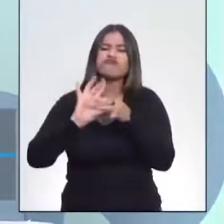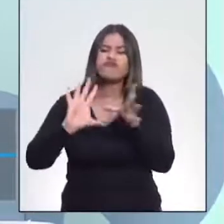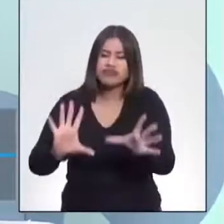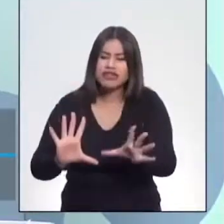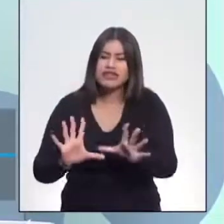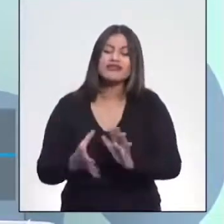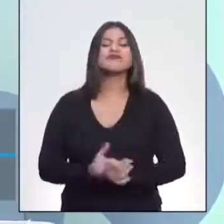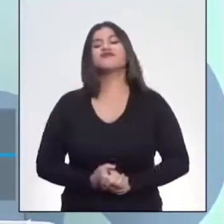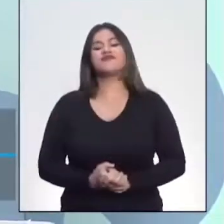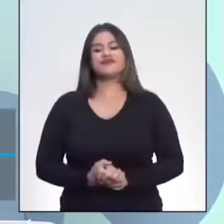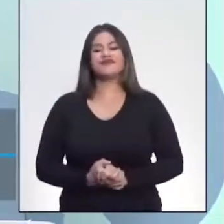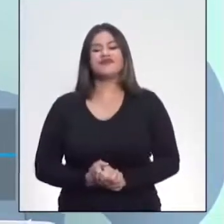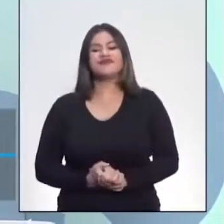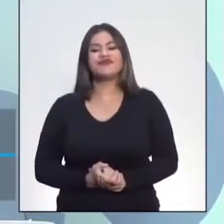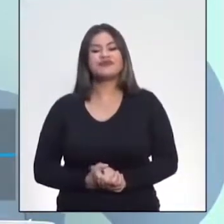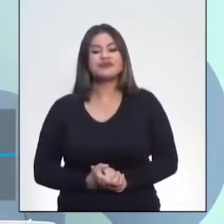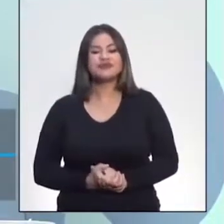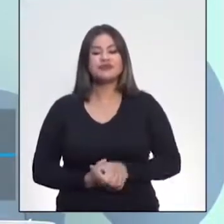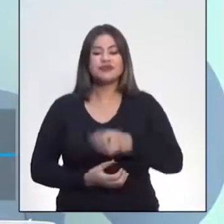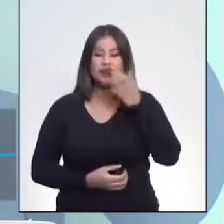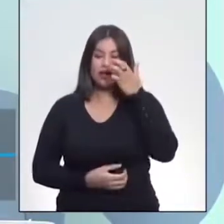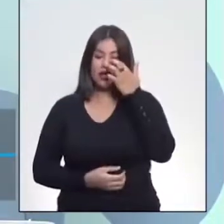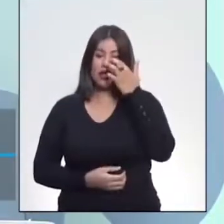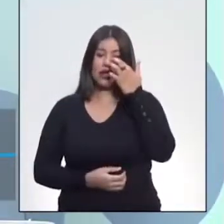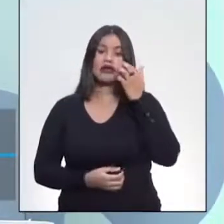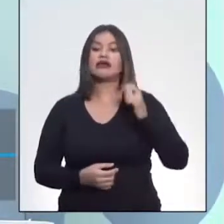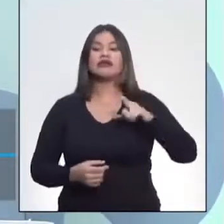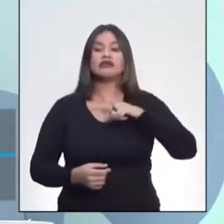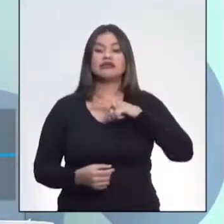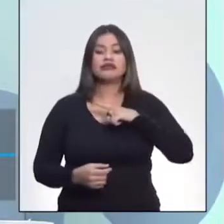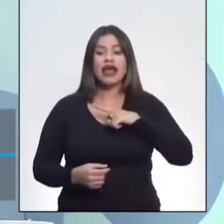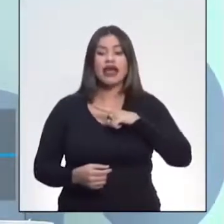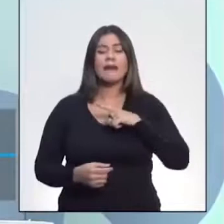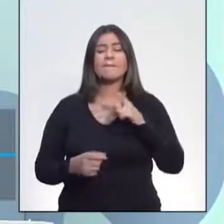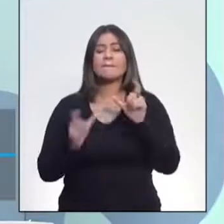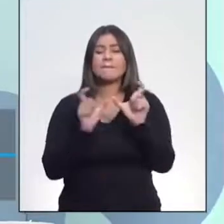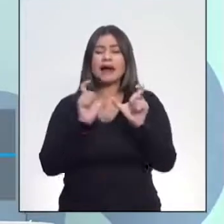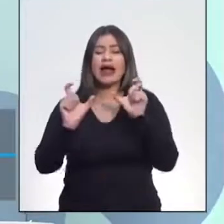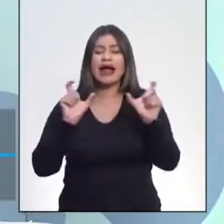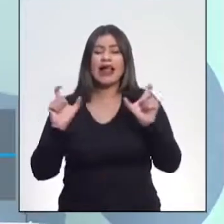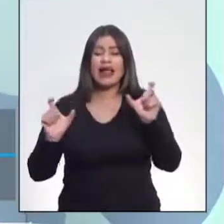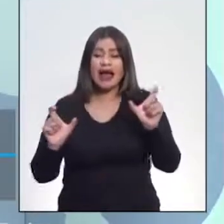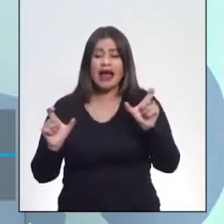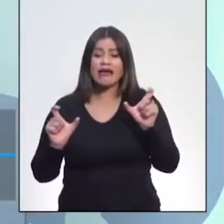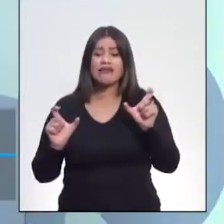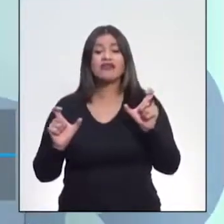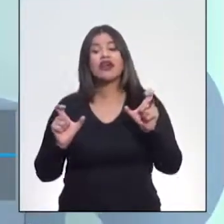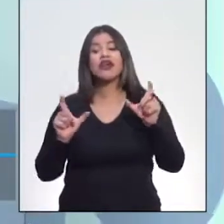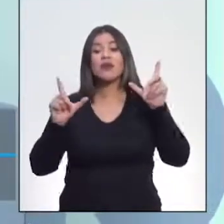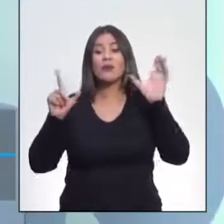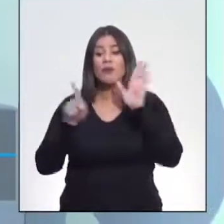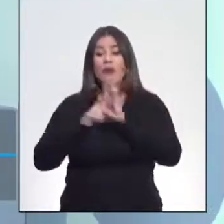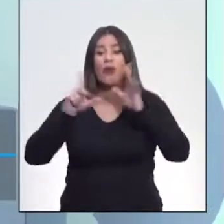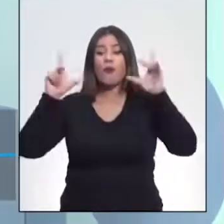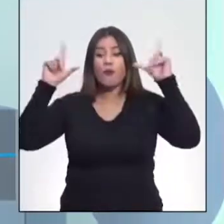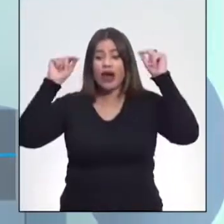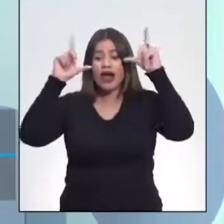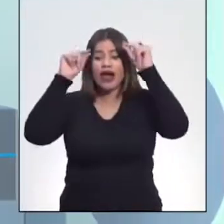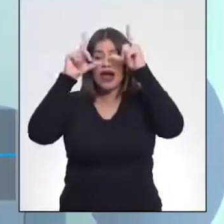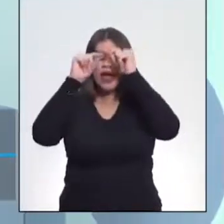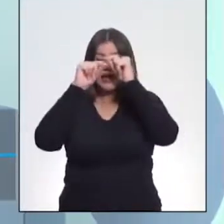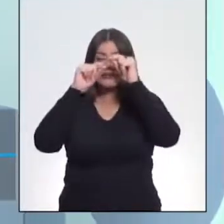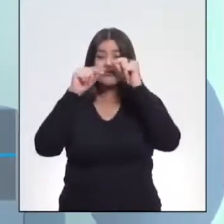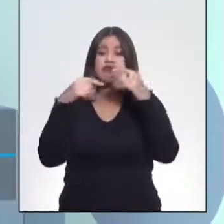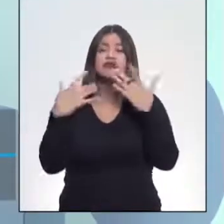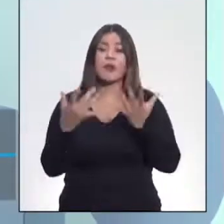muitas palavras gregas no nosso meio né você já foram no oftalmologista Com certeza Porque que